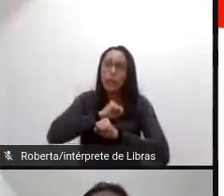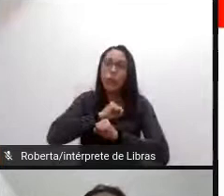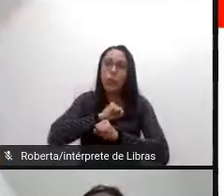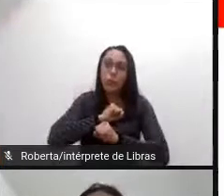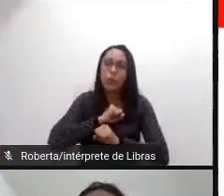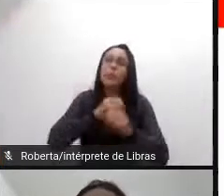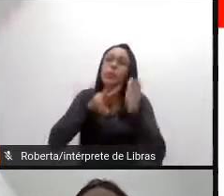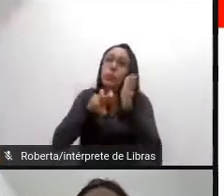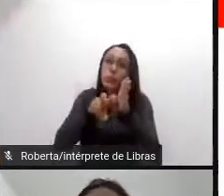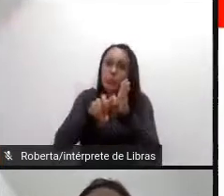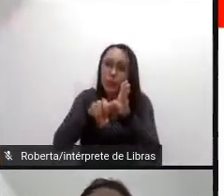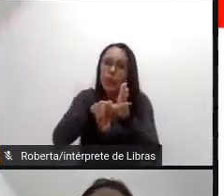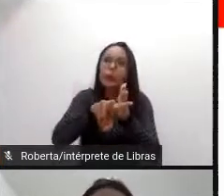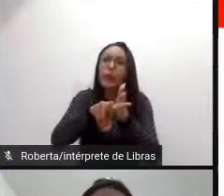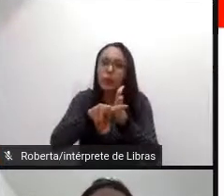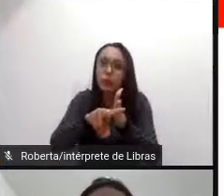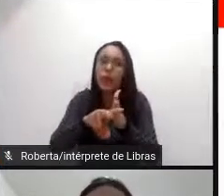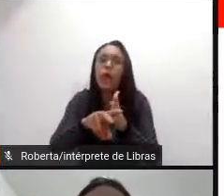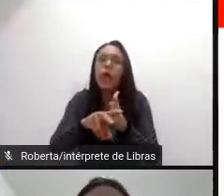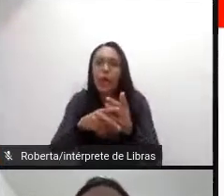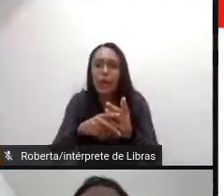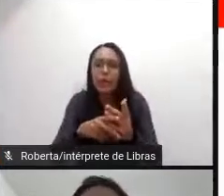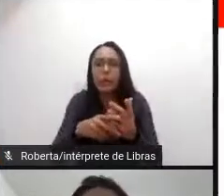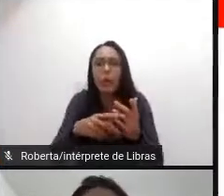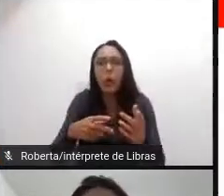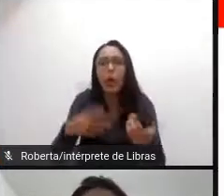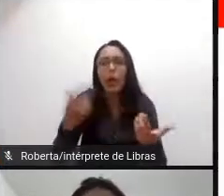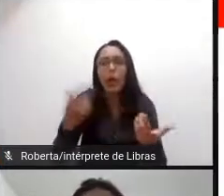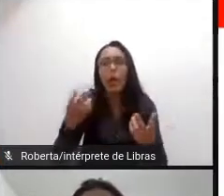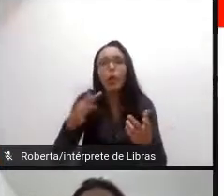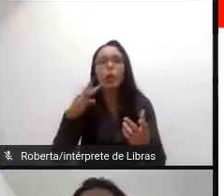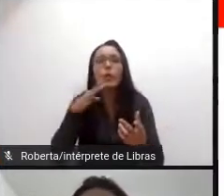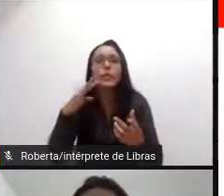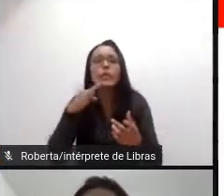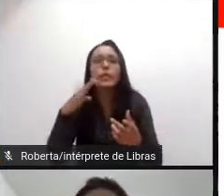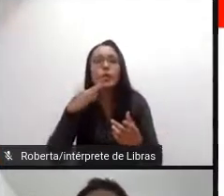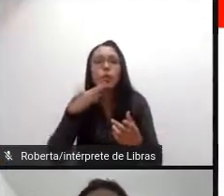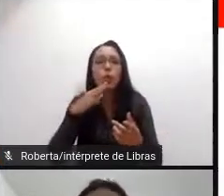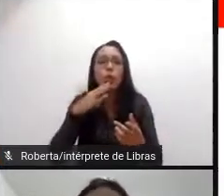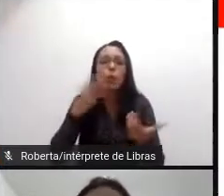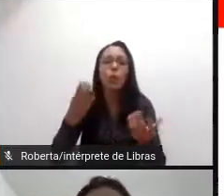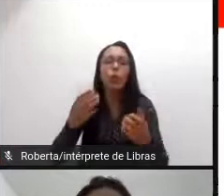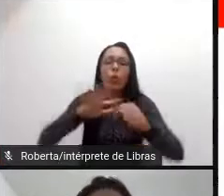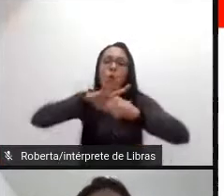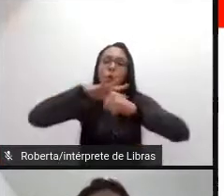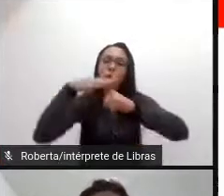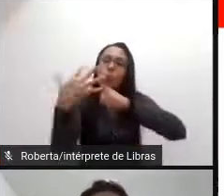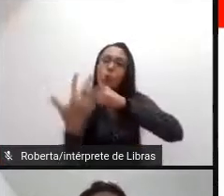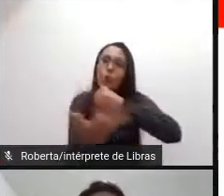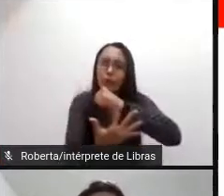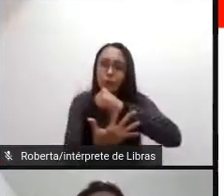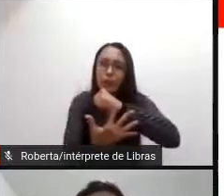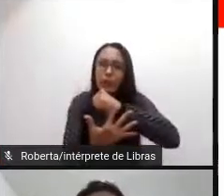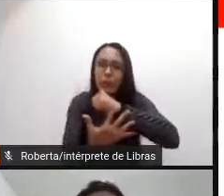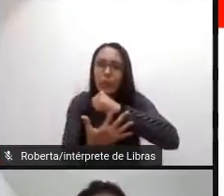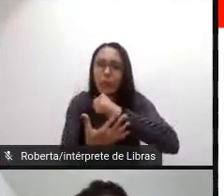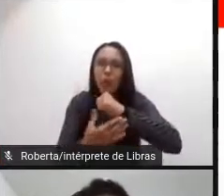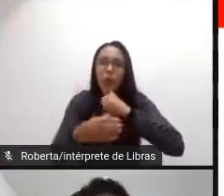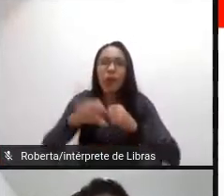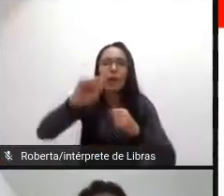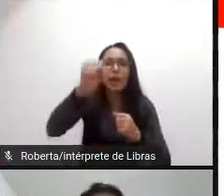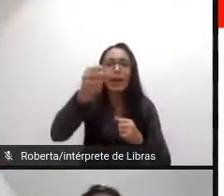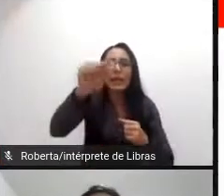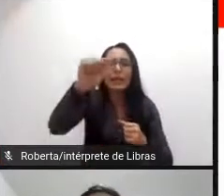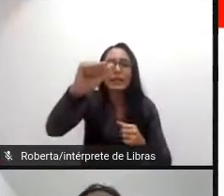vírus que é popularmente conhecido como coronavírus. No entanto, o seu nome científico é